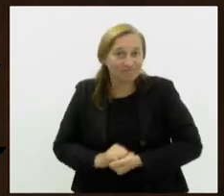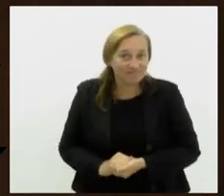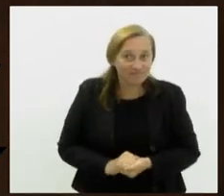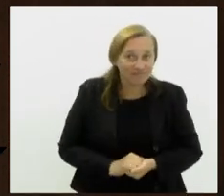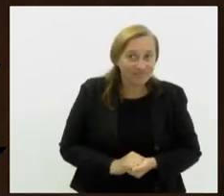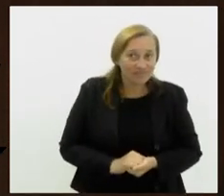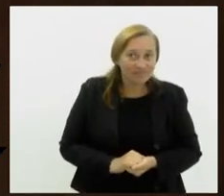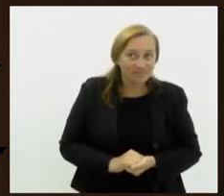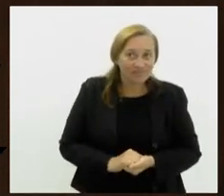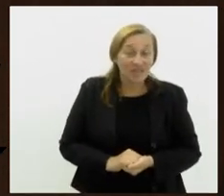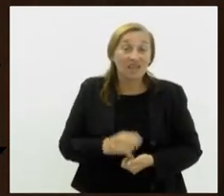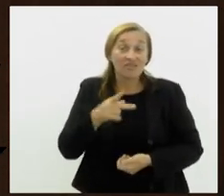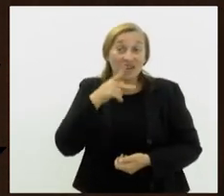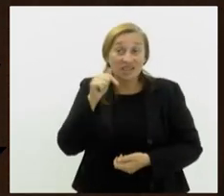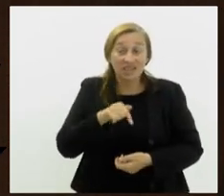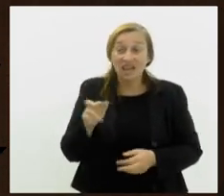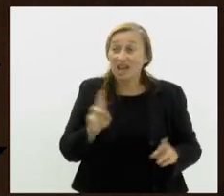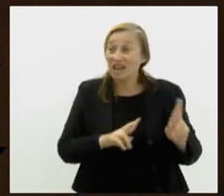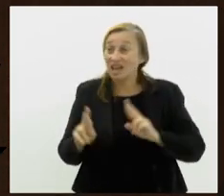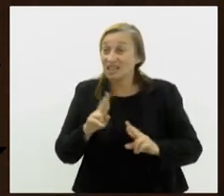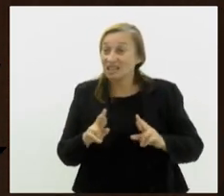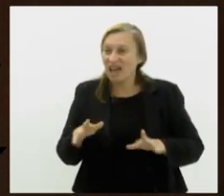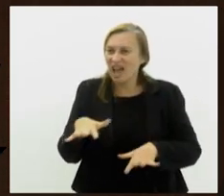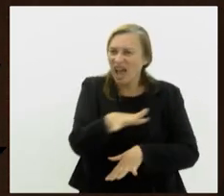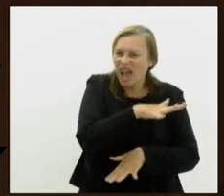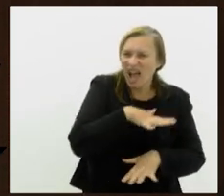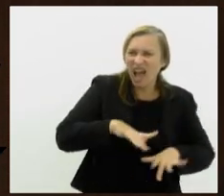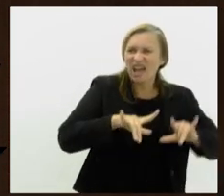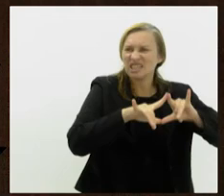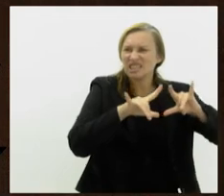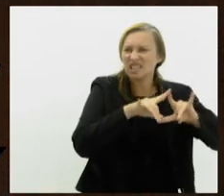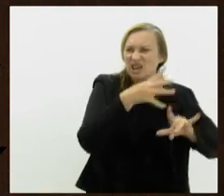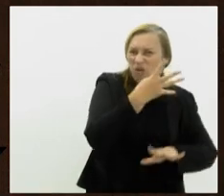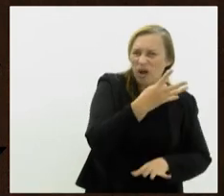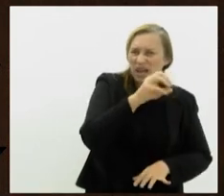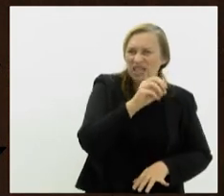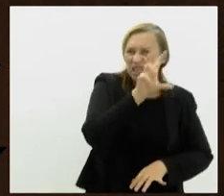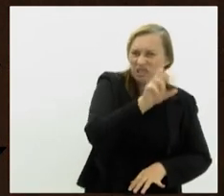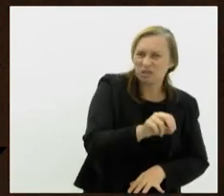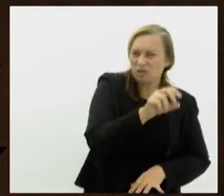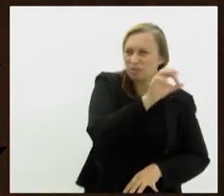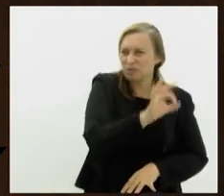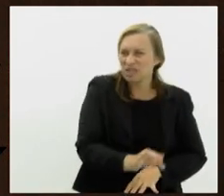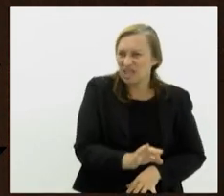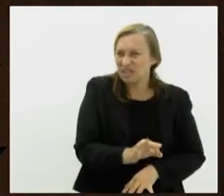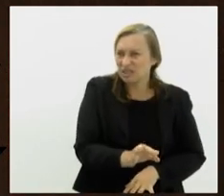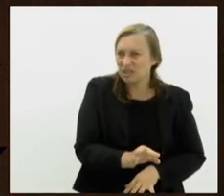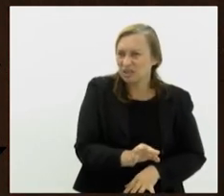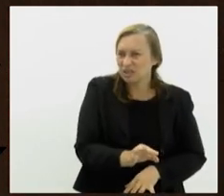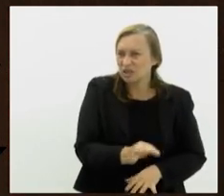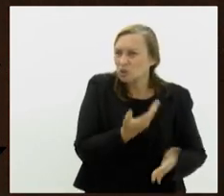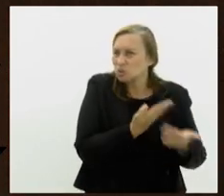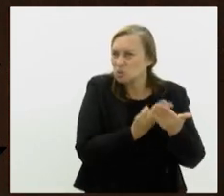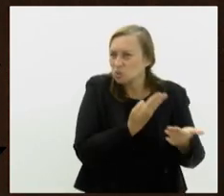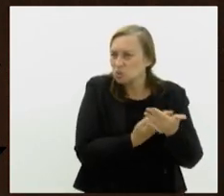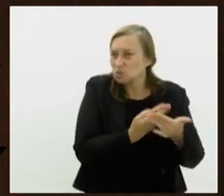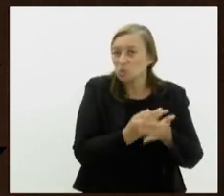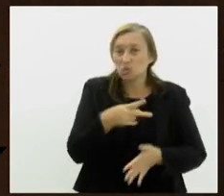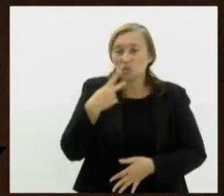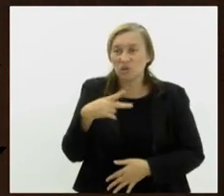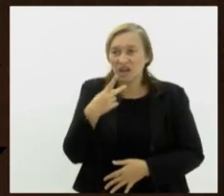E foi falado aqui com relação à área de milícia, que 40%, 50%, no estudo, inclusive, fala